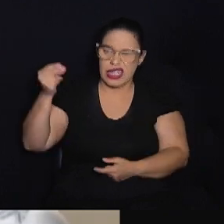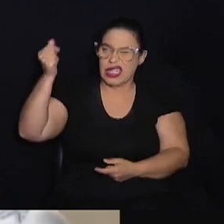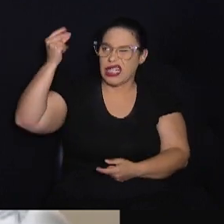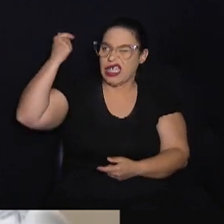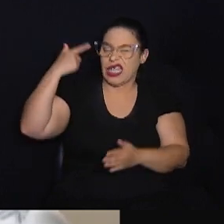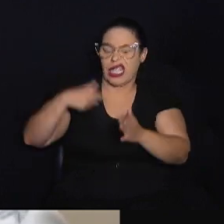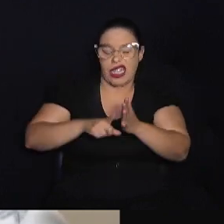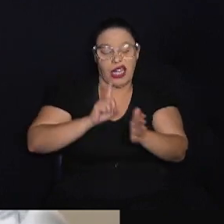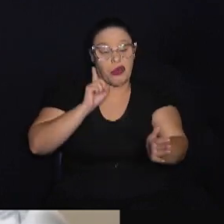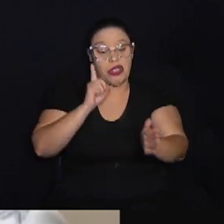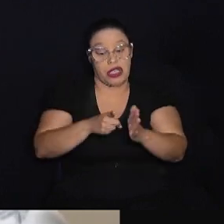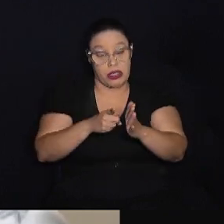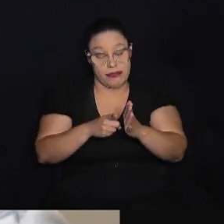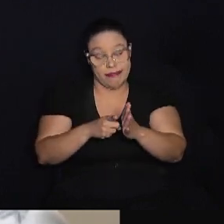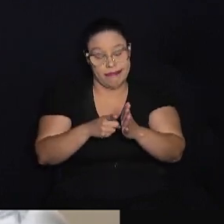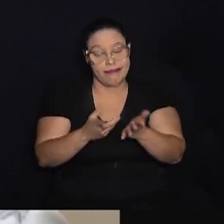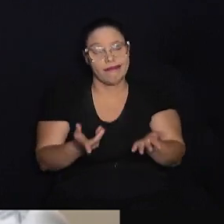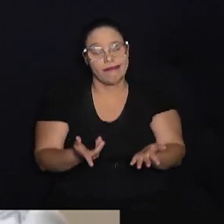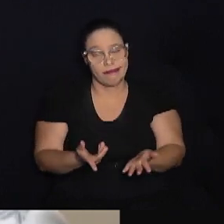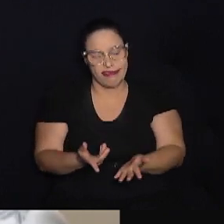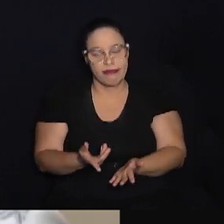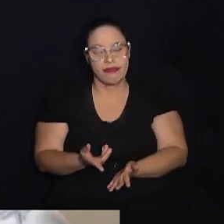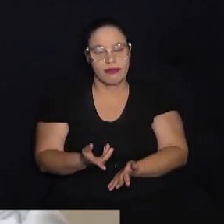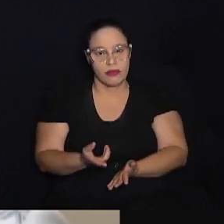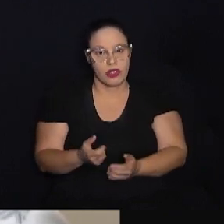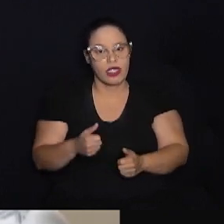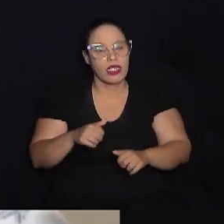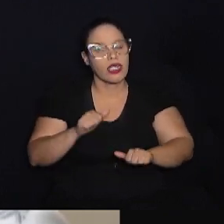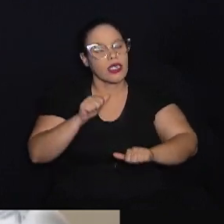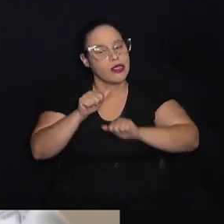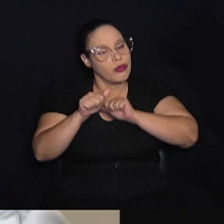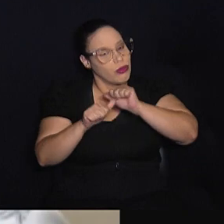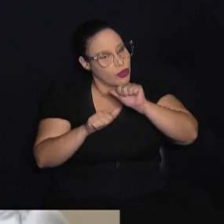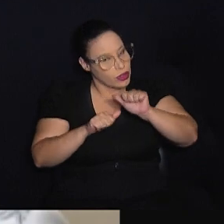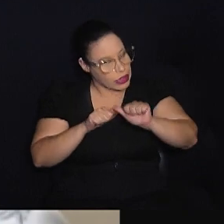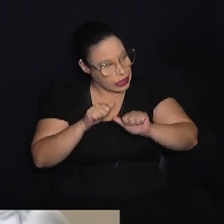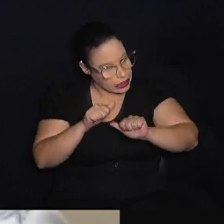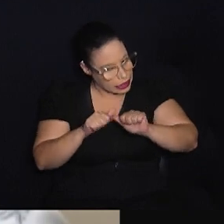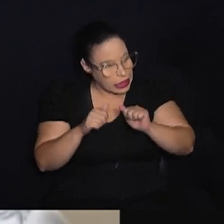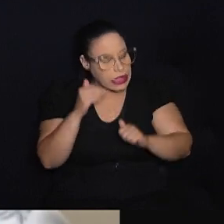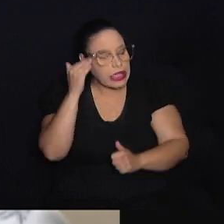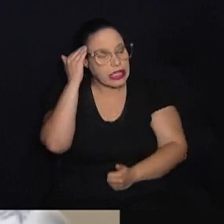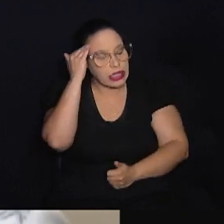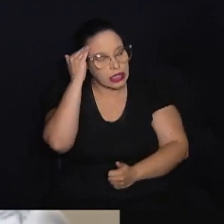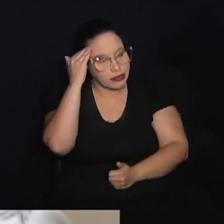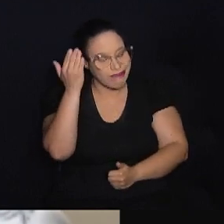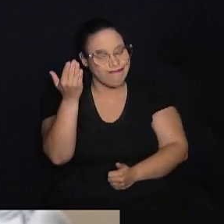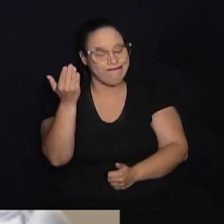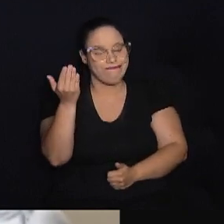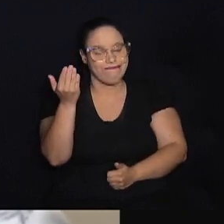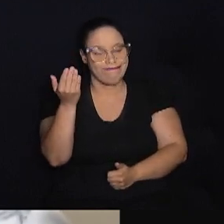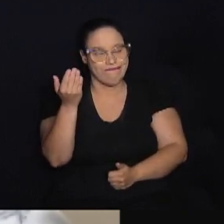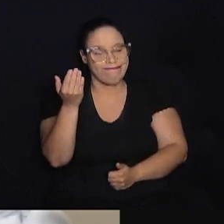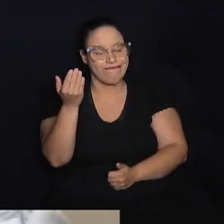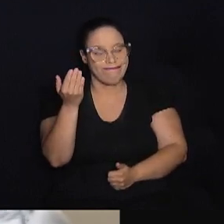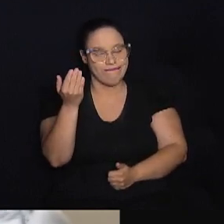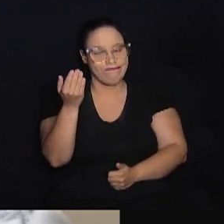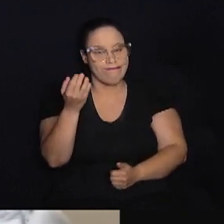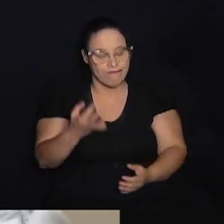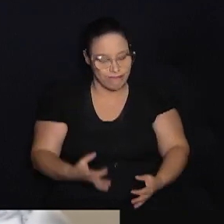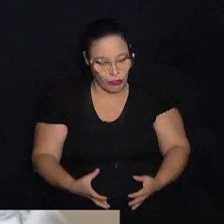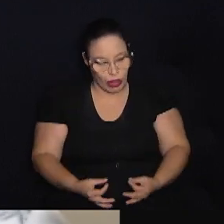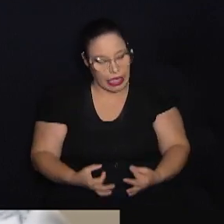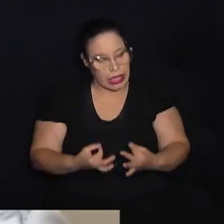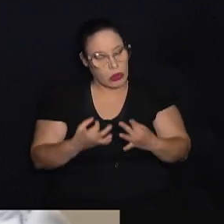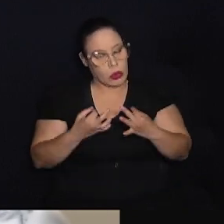ter o diagnóstico, isso tava essa alteração da parte psicológica, com certeza teve influência no aparecimento do